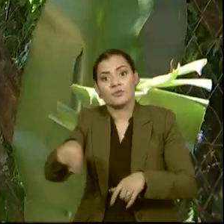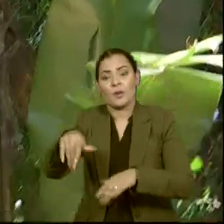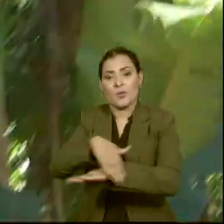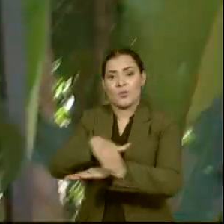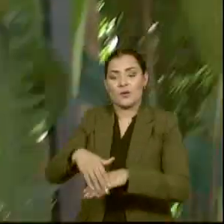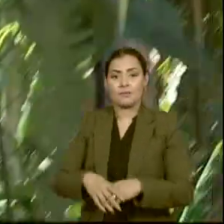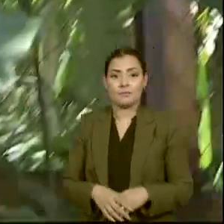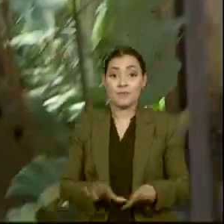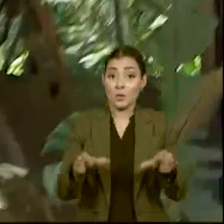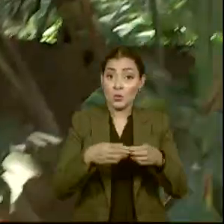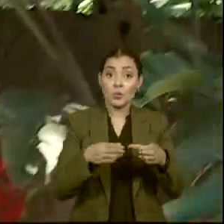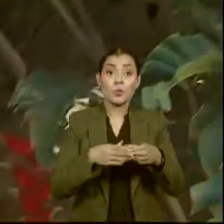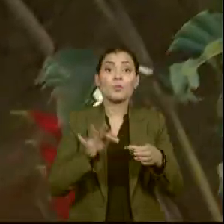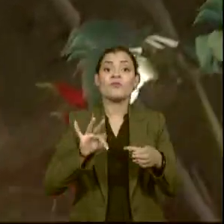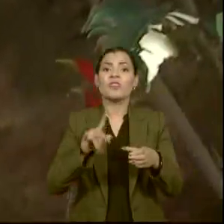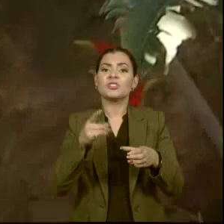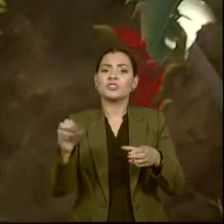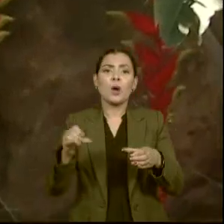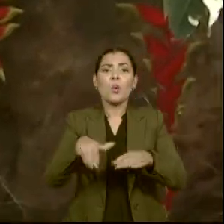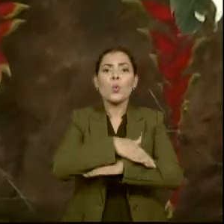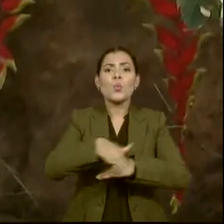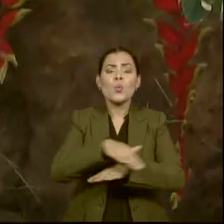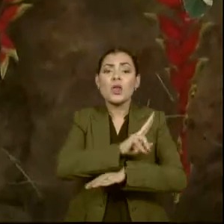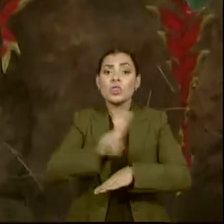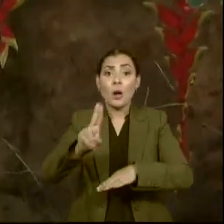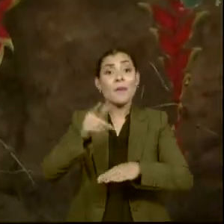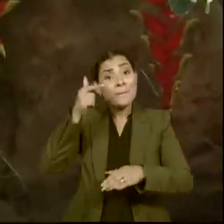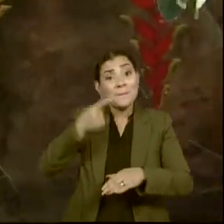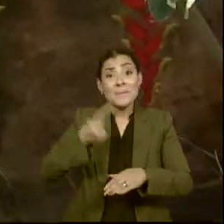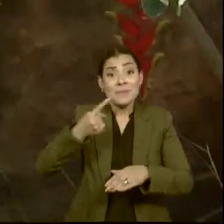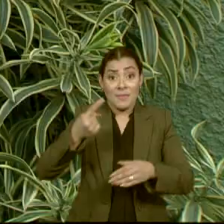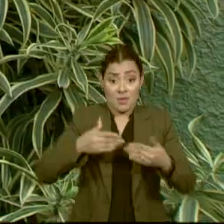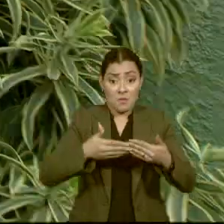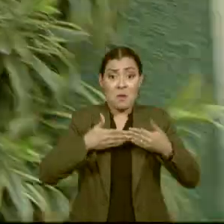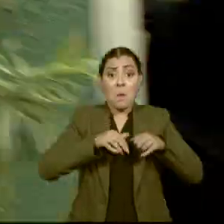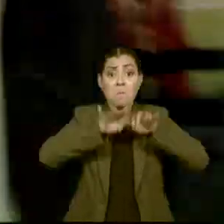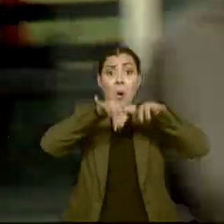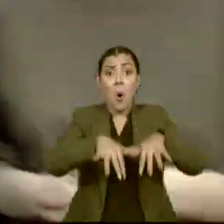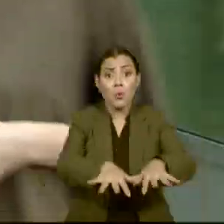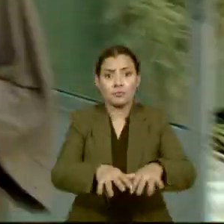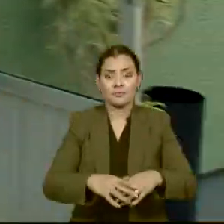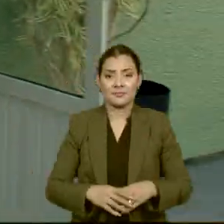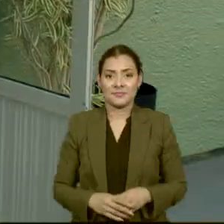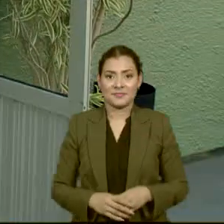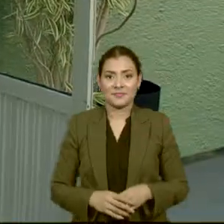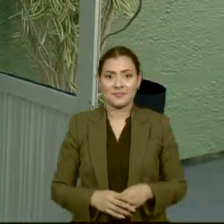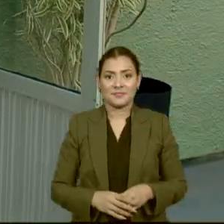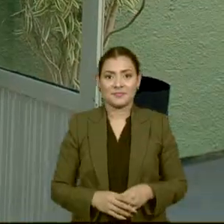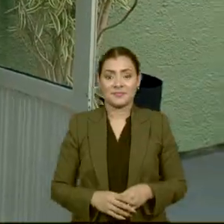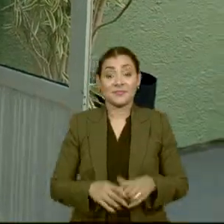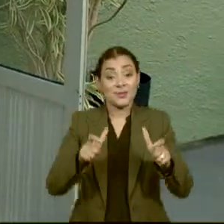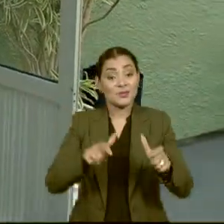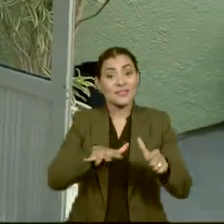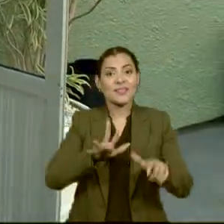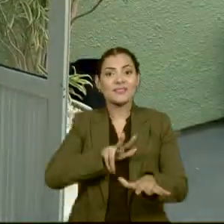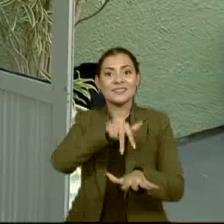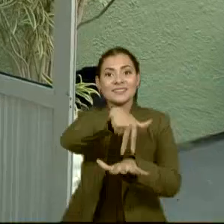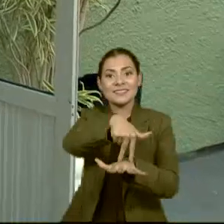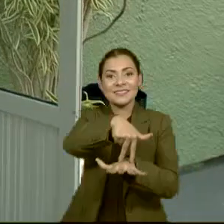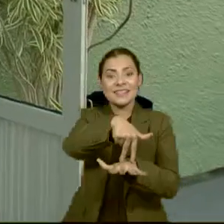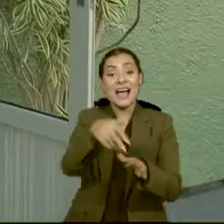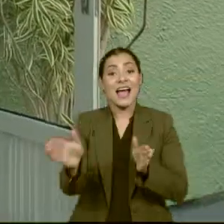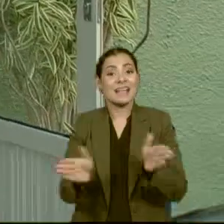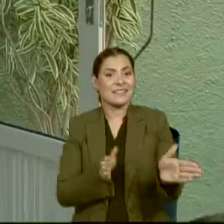aqui é a rua 1 da comunidade Córrego do Feijão, a primeira a ser atingida pelo rompimento da barragem. Chegamos ao núcleo de acessibilidade